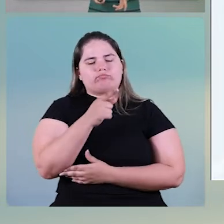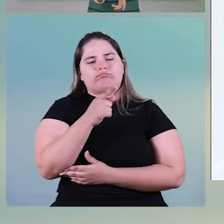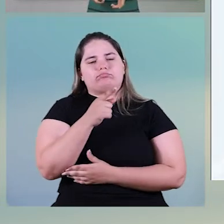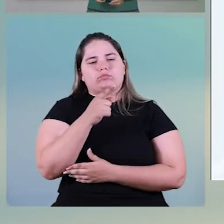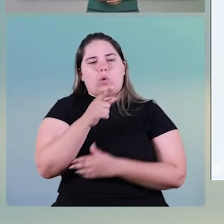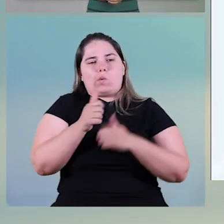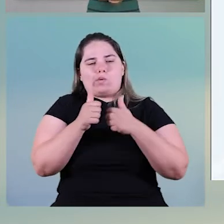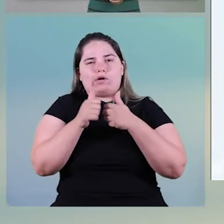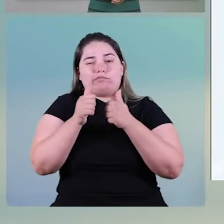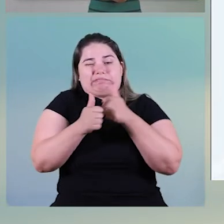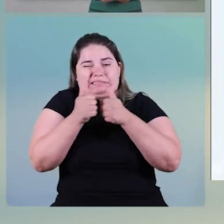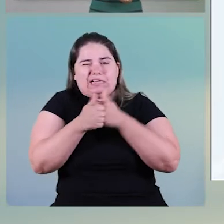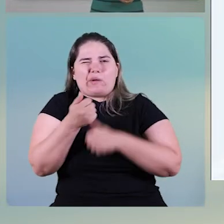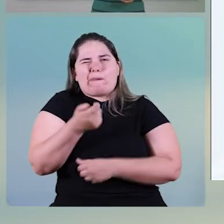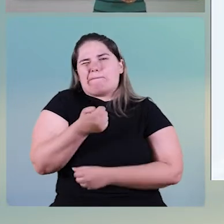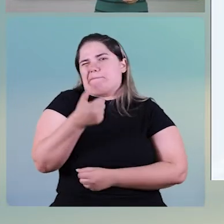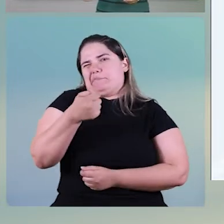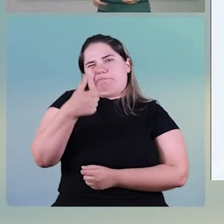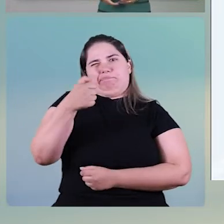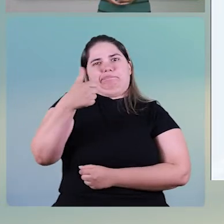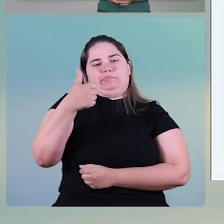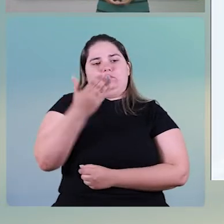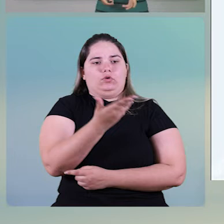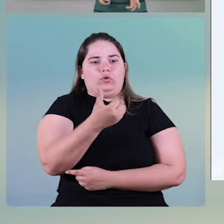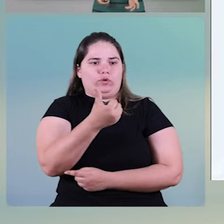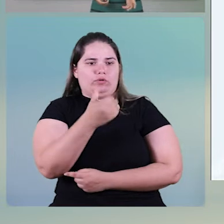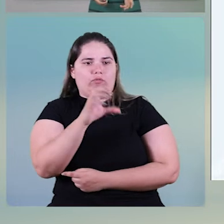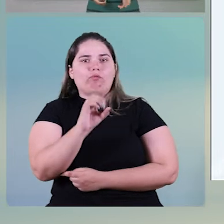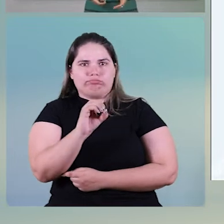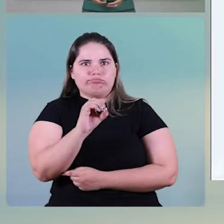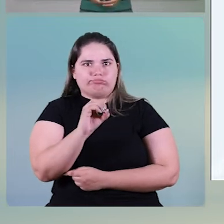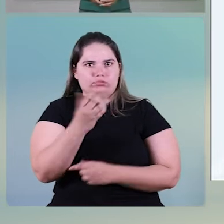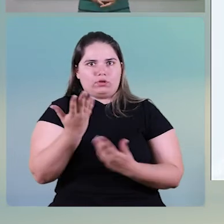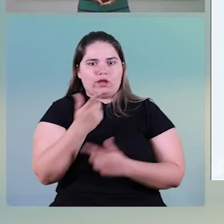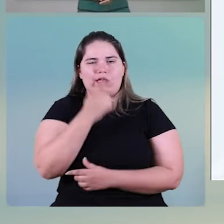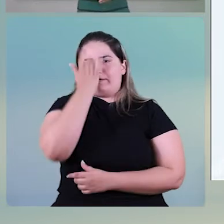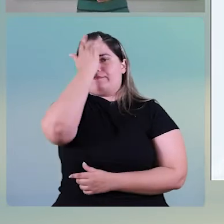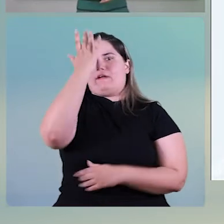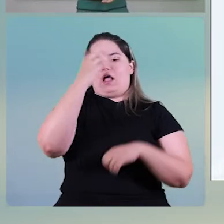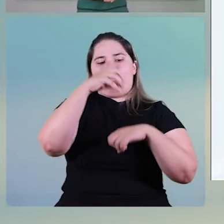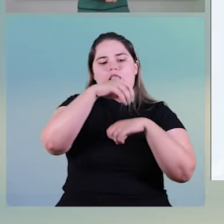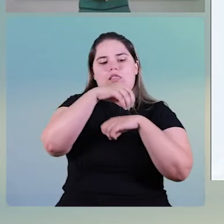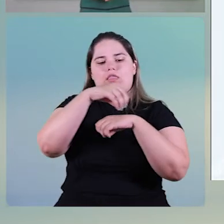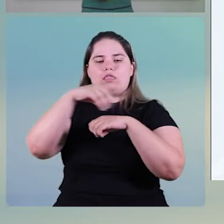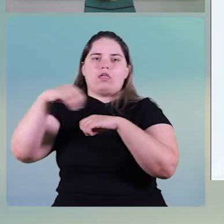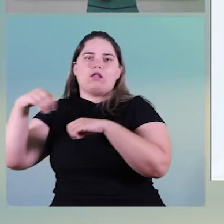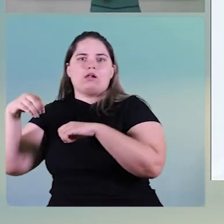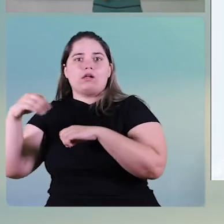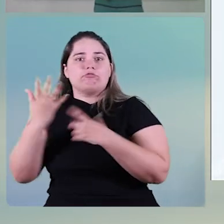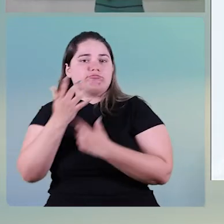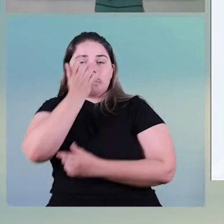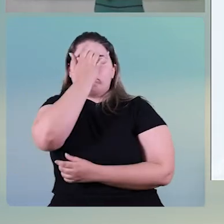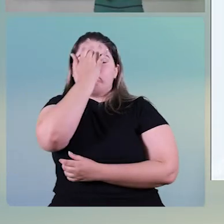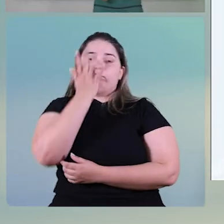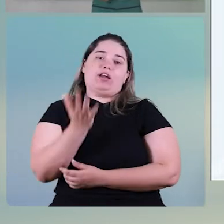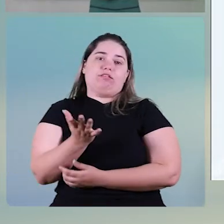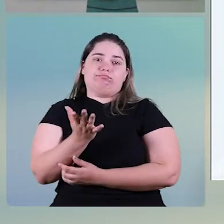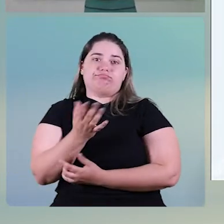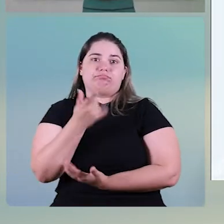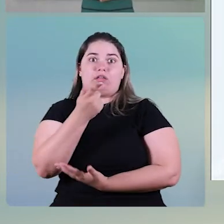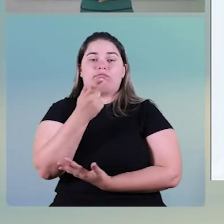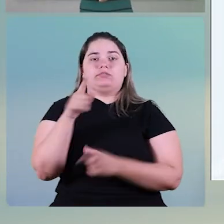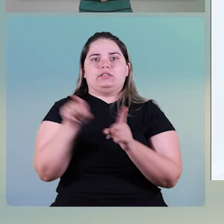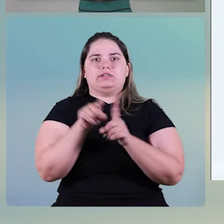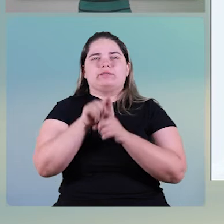pequeno, né? Veja que escorregar no gelo é muito fácil, né? Principalmente quando você está com aqueles patins, né? Que tem uma base